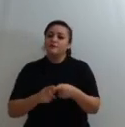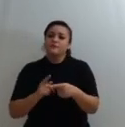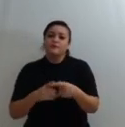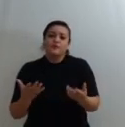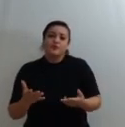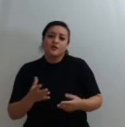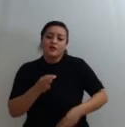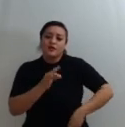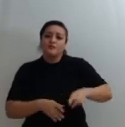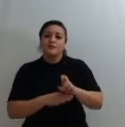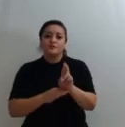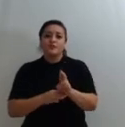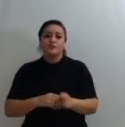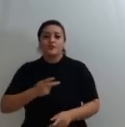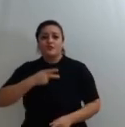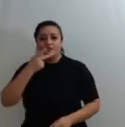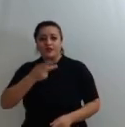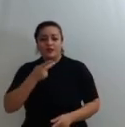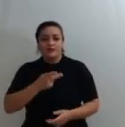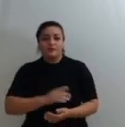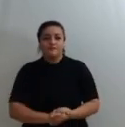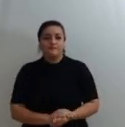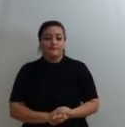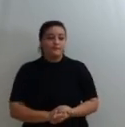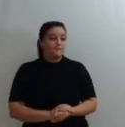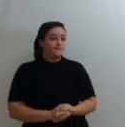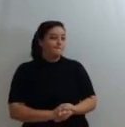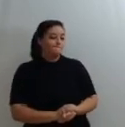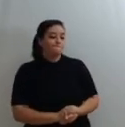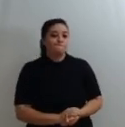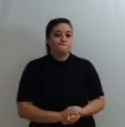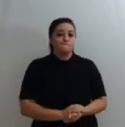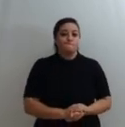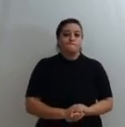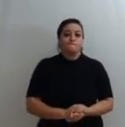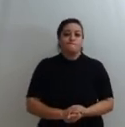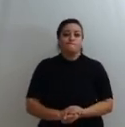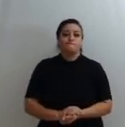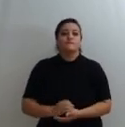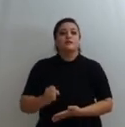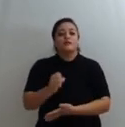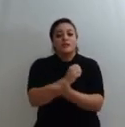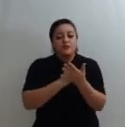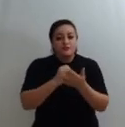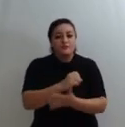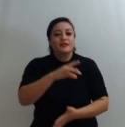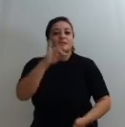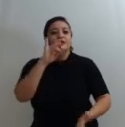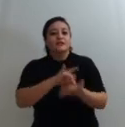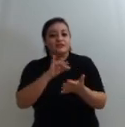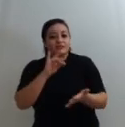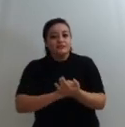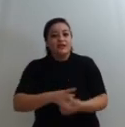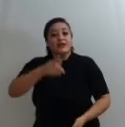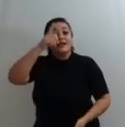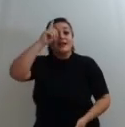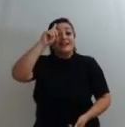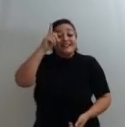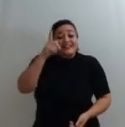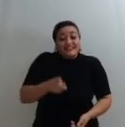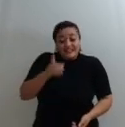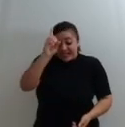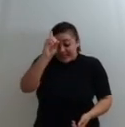diz o seguinte, está devidamente fundamentada na posição de liderança na